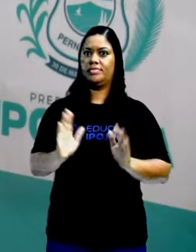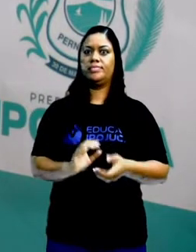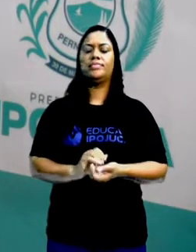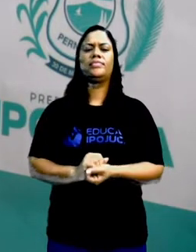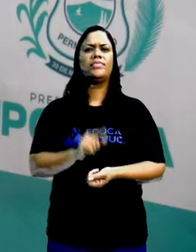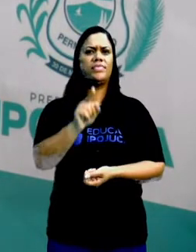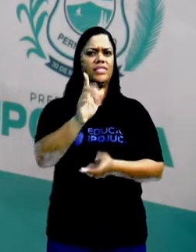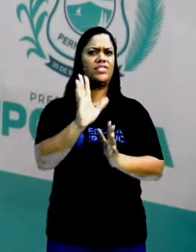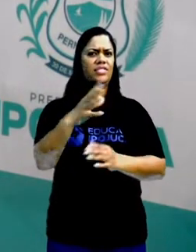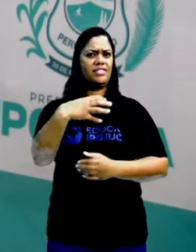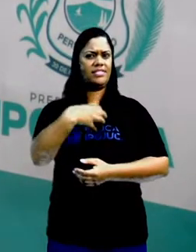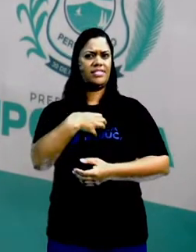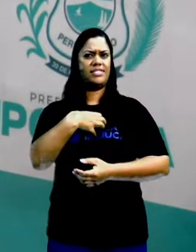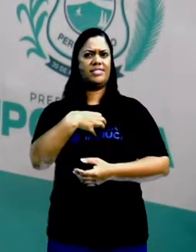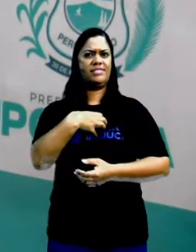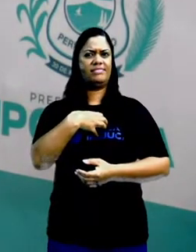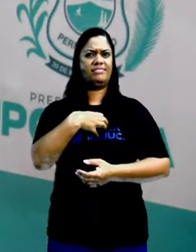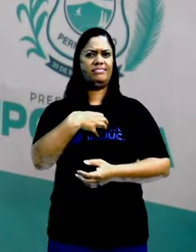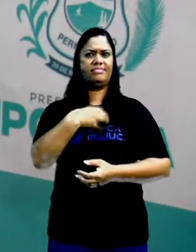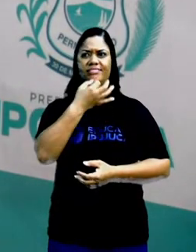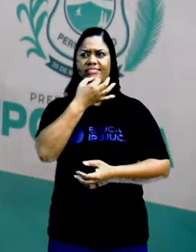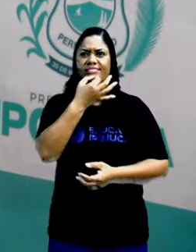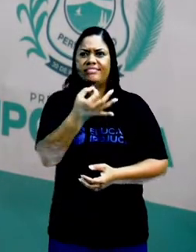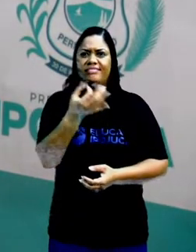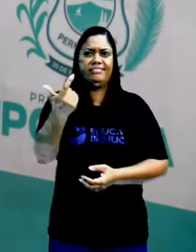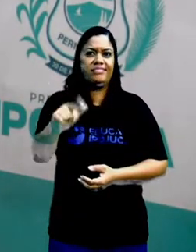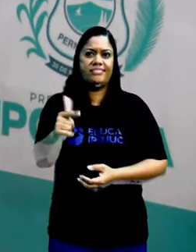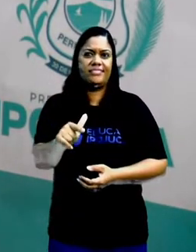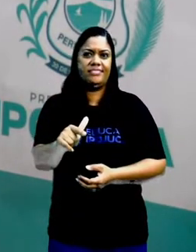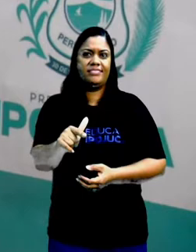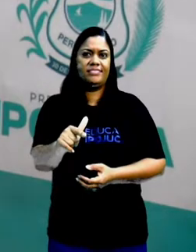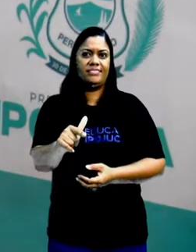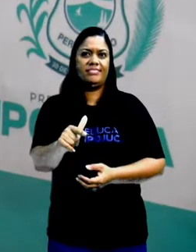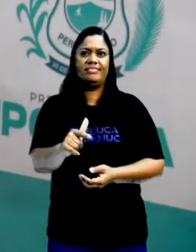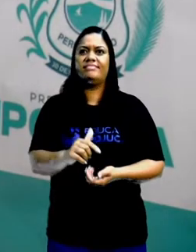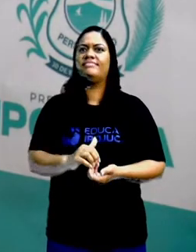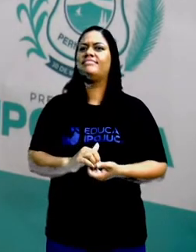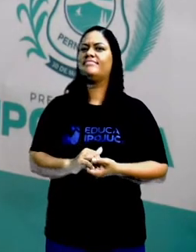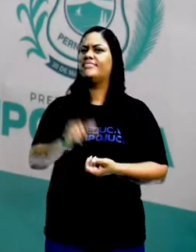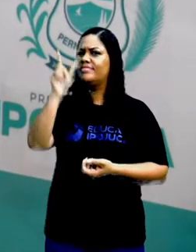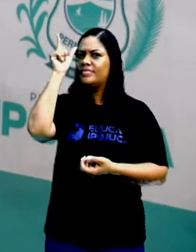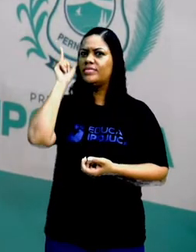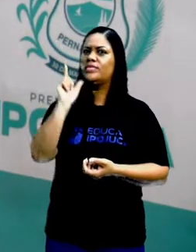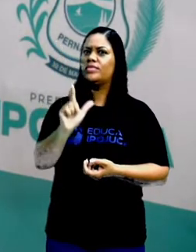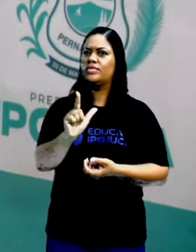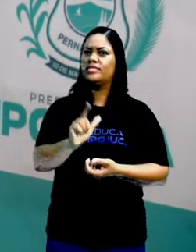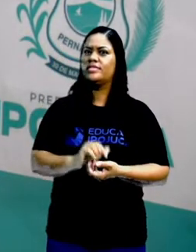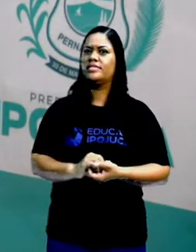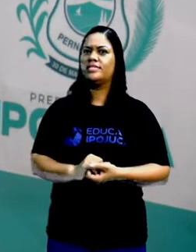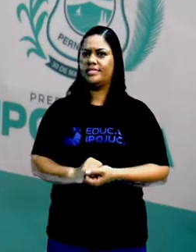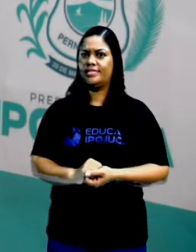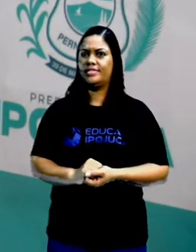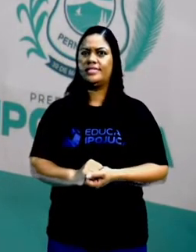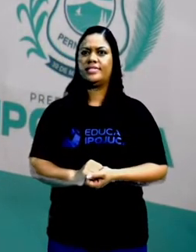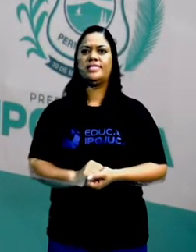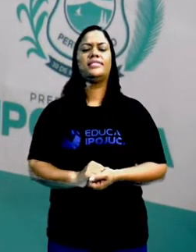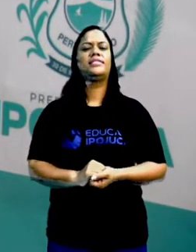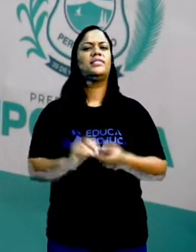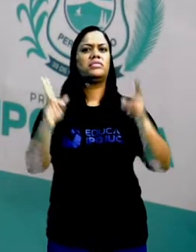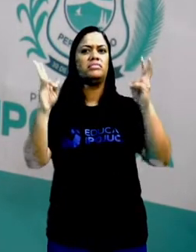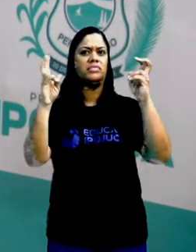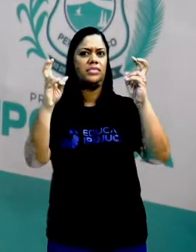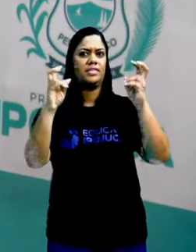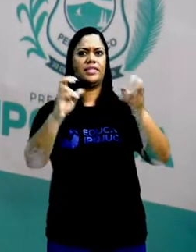em algum momento Você já se sentiu assim como homeme e um capaz de opinar a respeito de um determinado